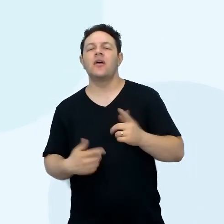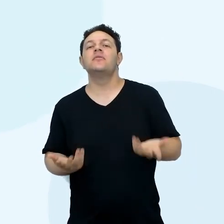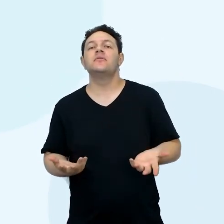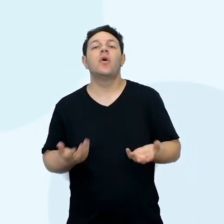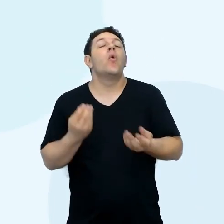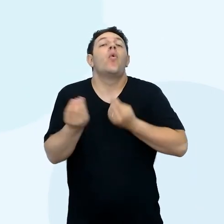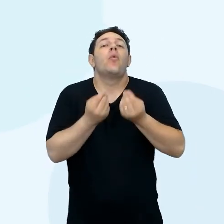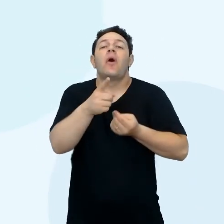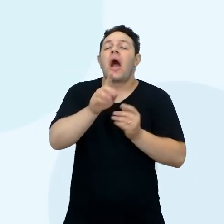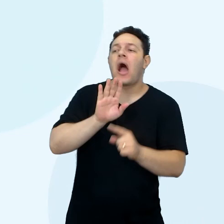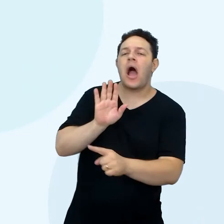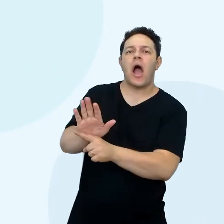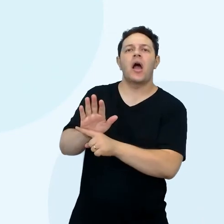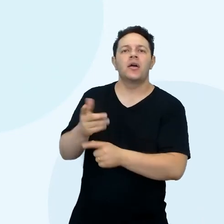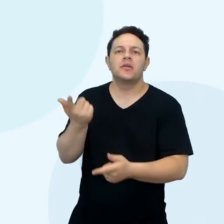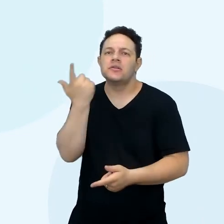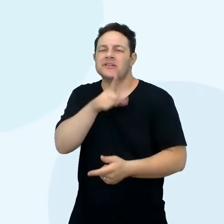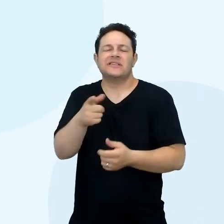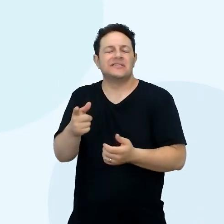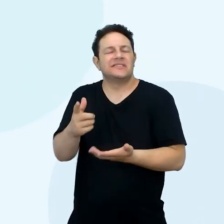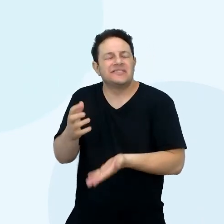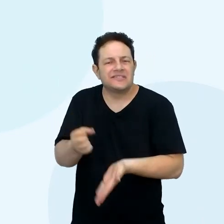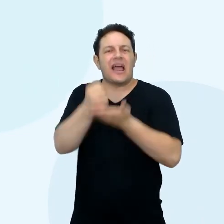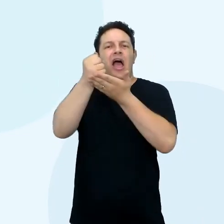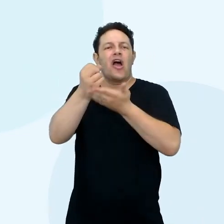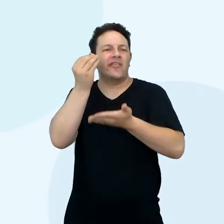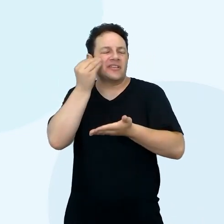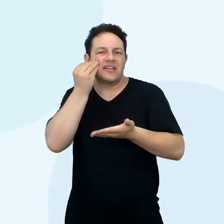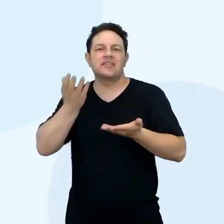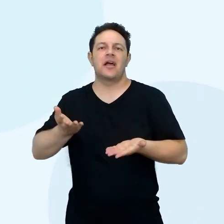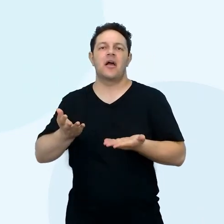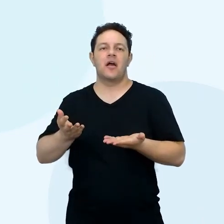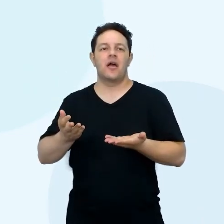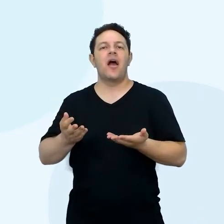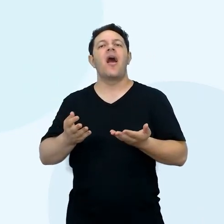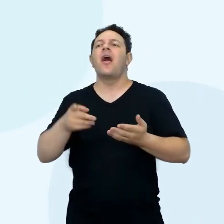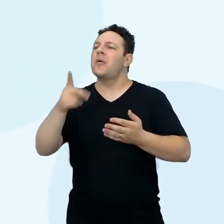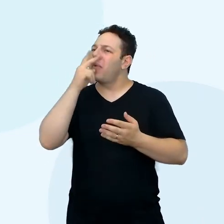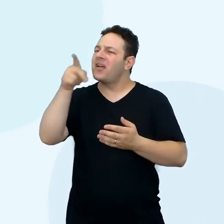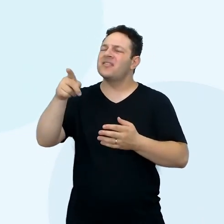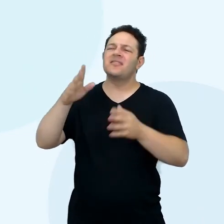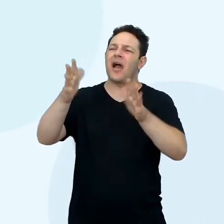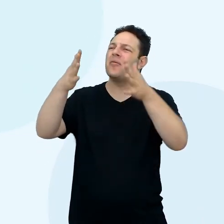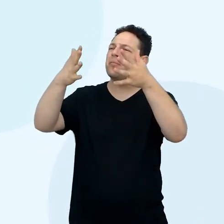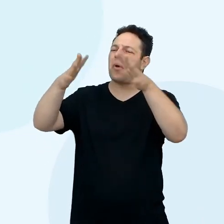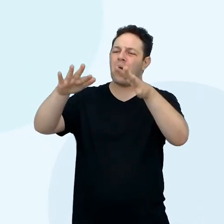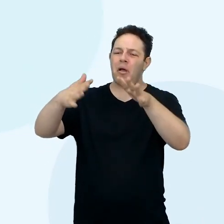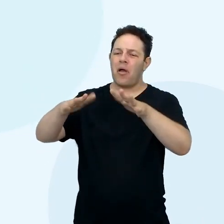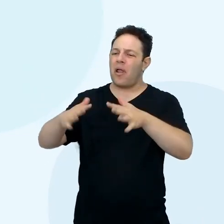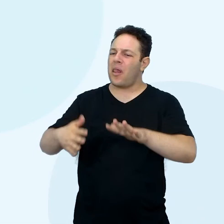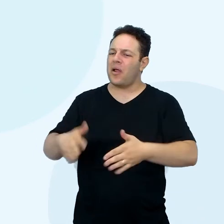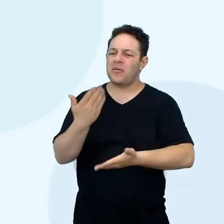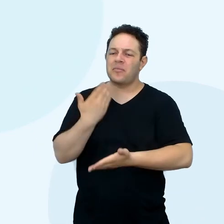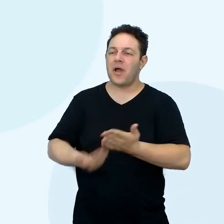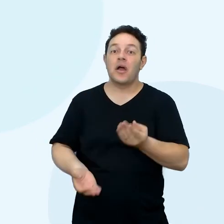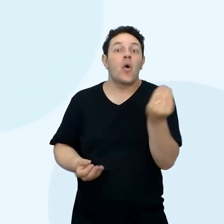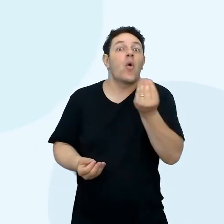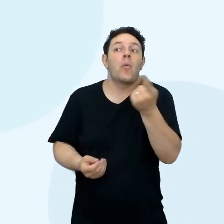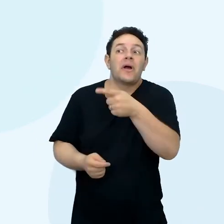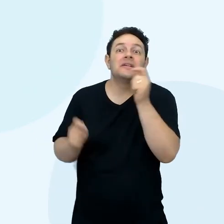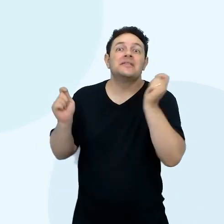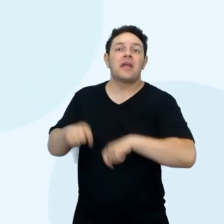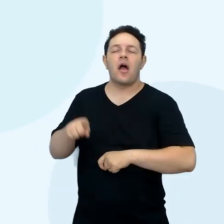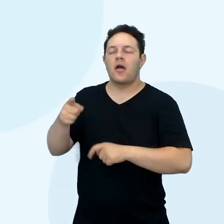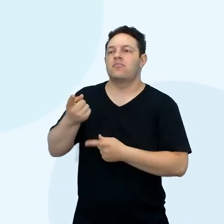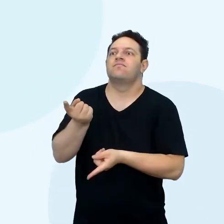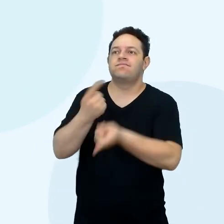um empreendimento? Um empreendimento que tá à bancarrota, como o pessoal fala, né? Tá falido. Como que ele poderia fazer, né?